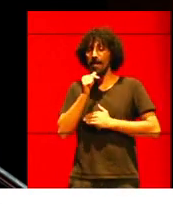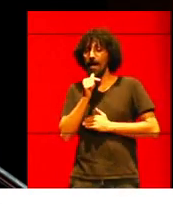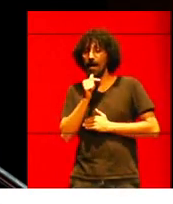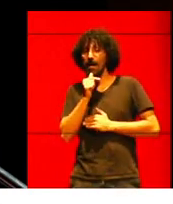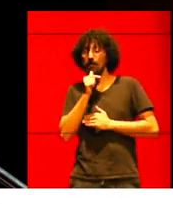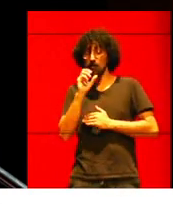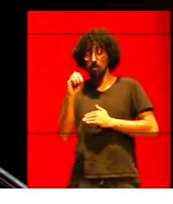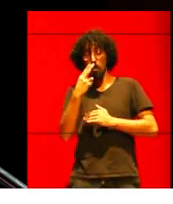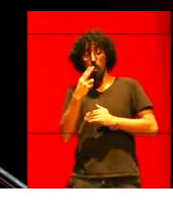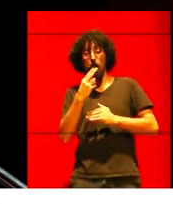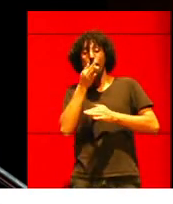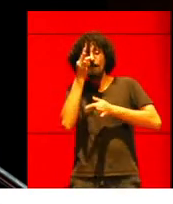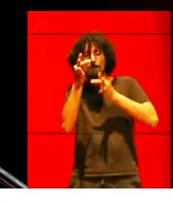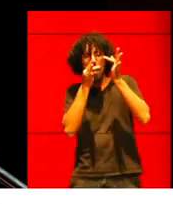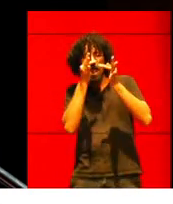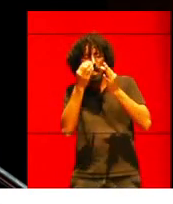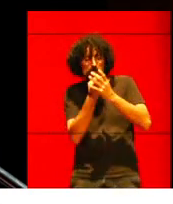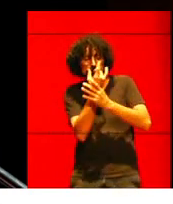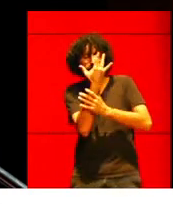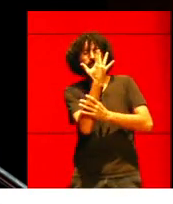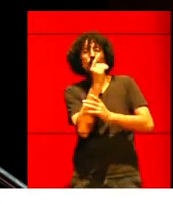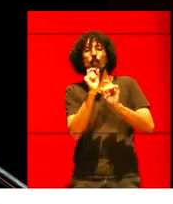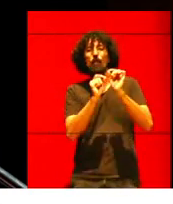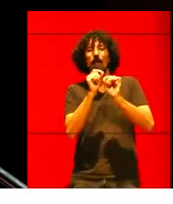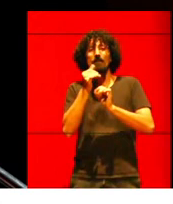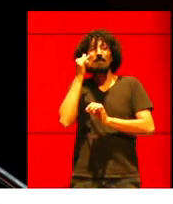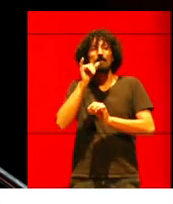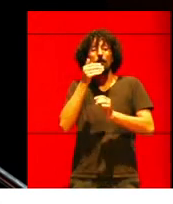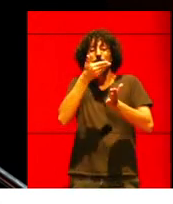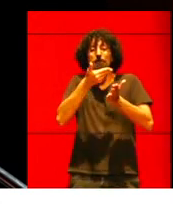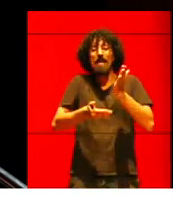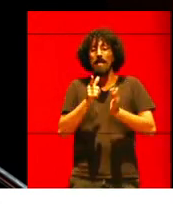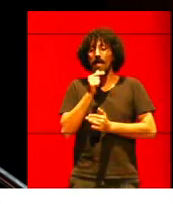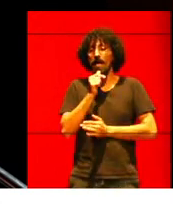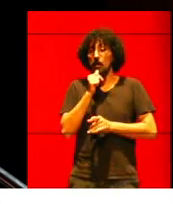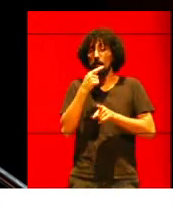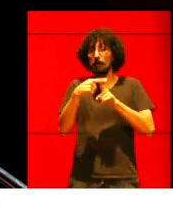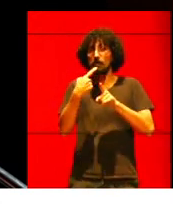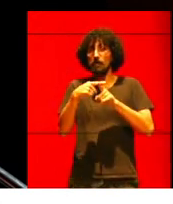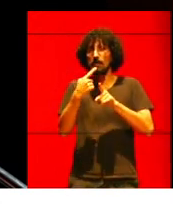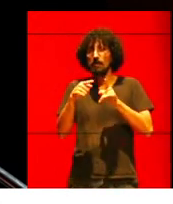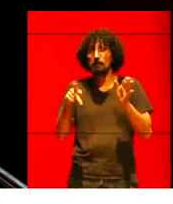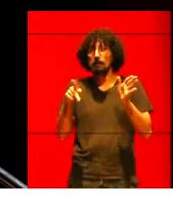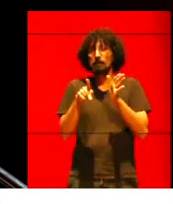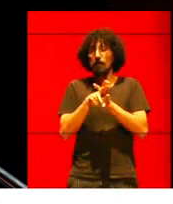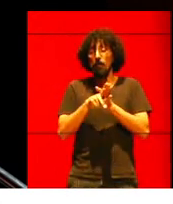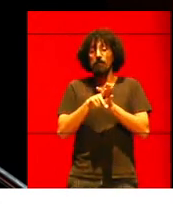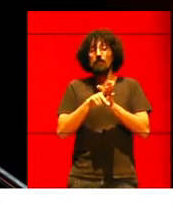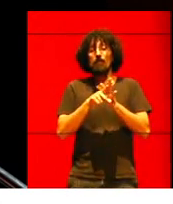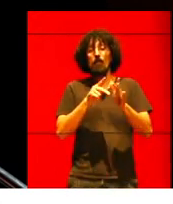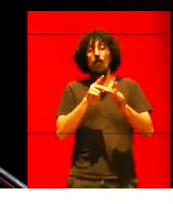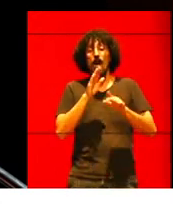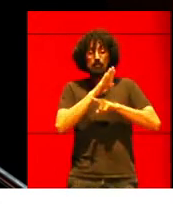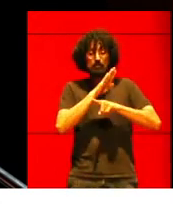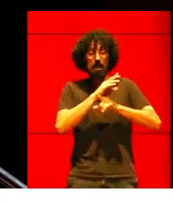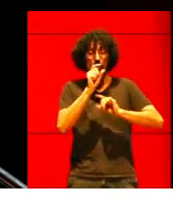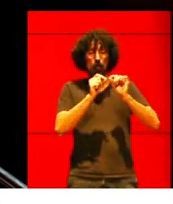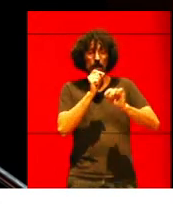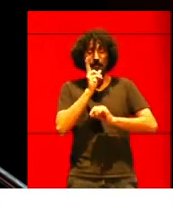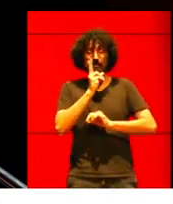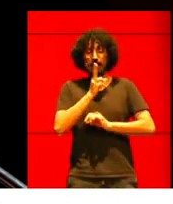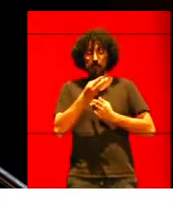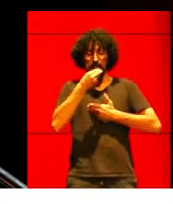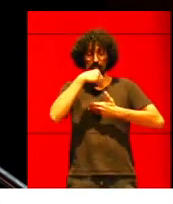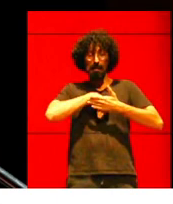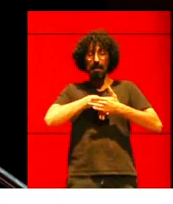camada pequena de cutícula para justamente impedir essa permeabilização, impedir, na verdade, a perda